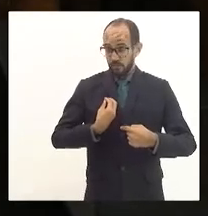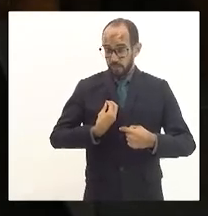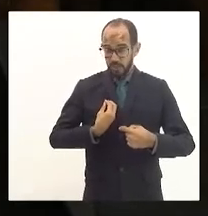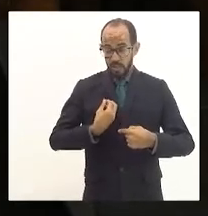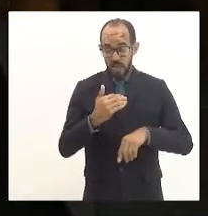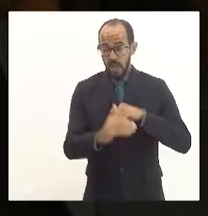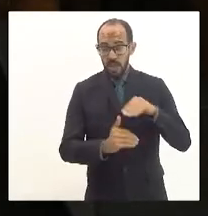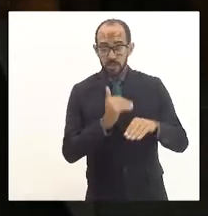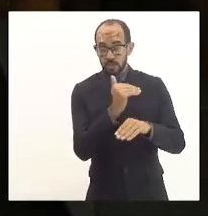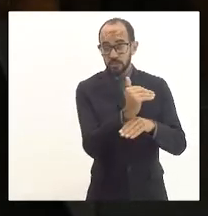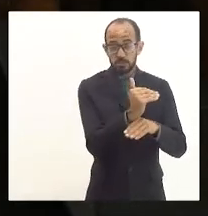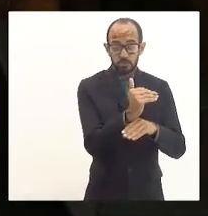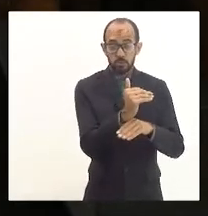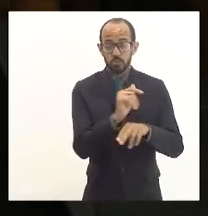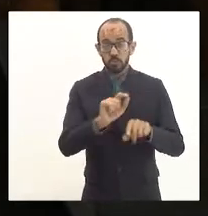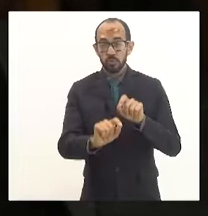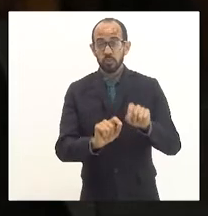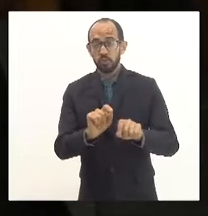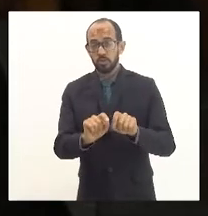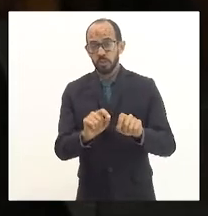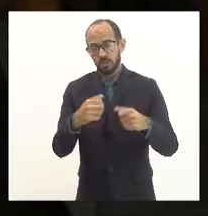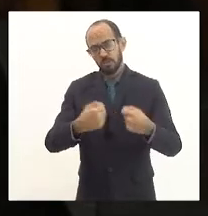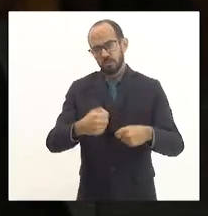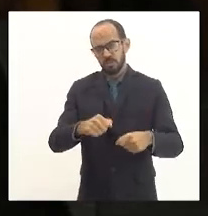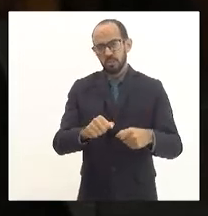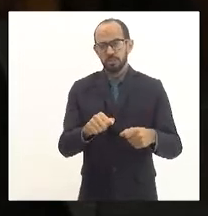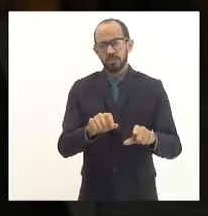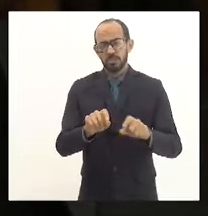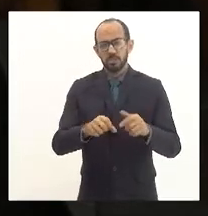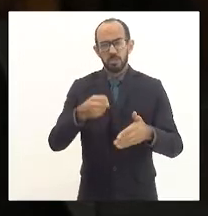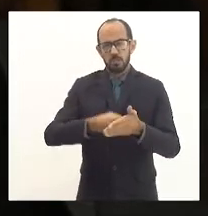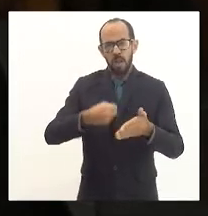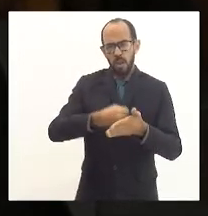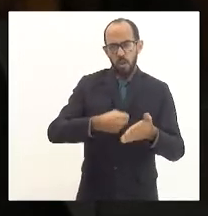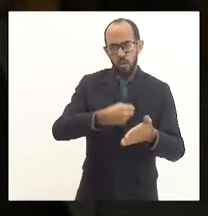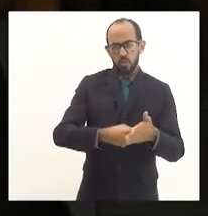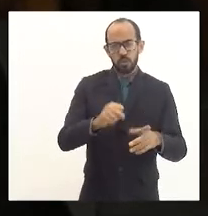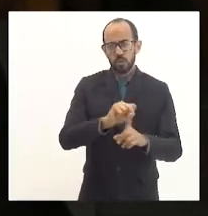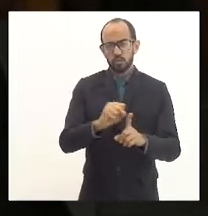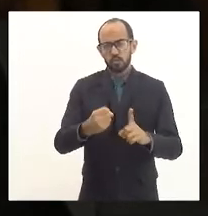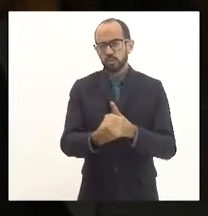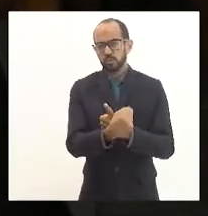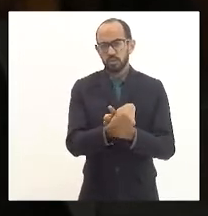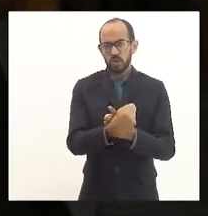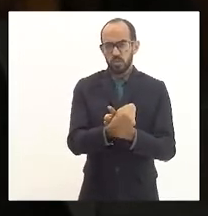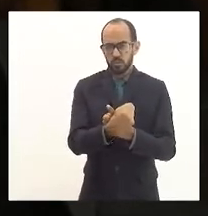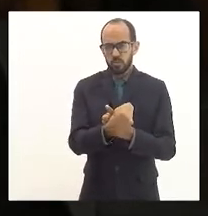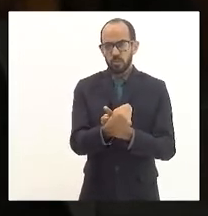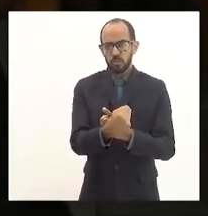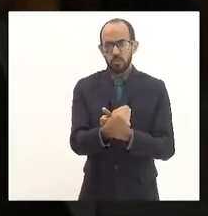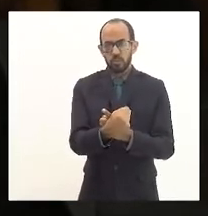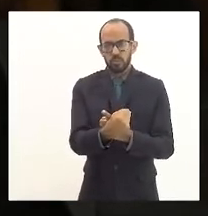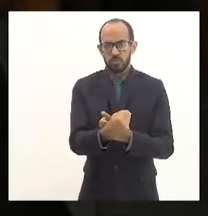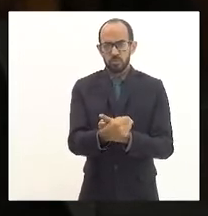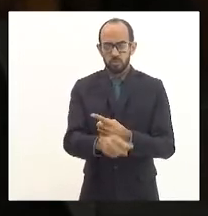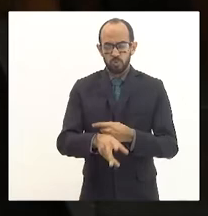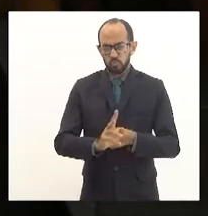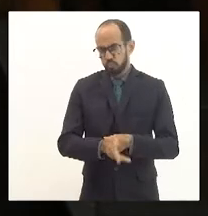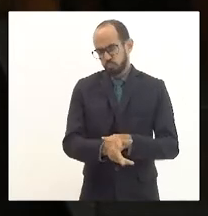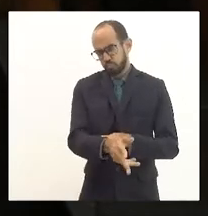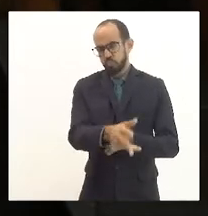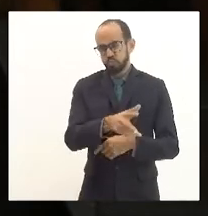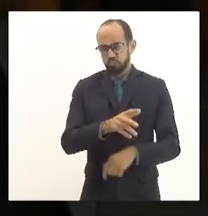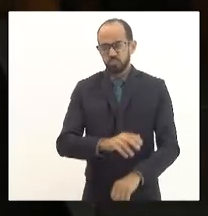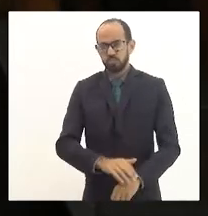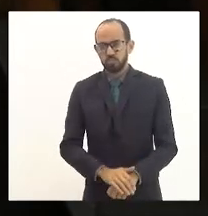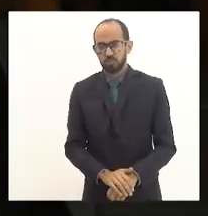e deve ser objecto de uma luta da sociedade por preservá-la